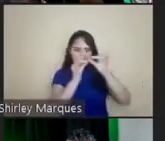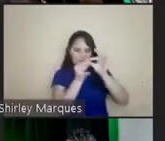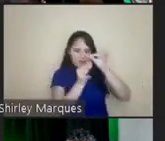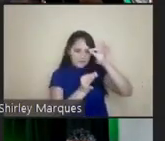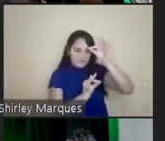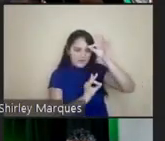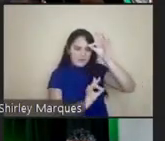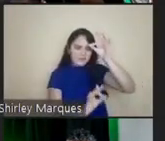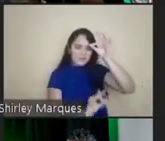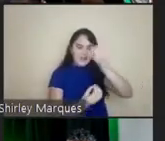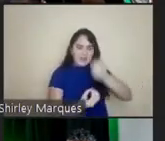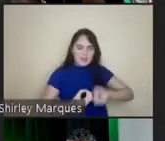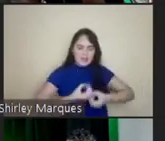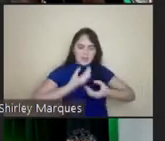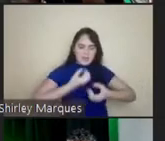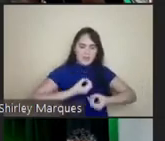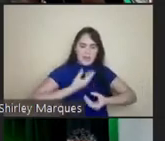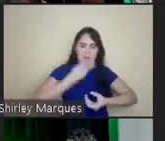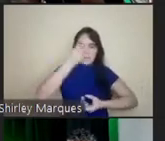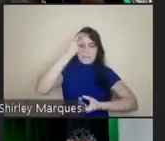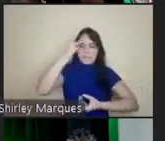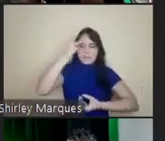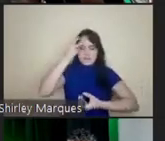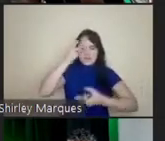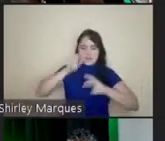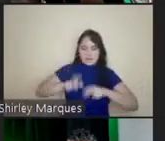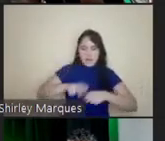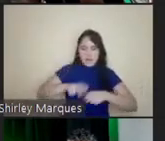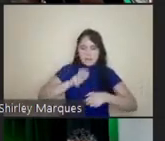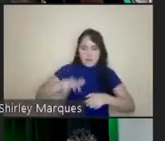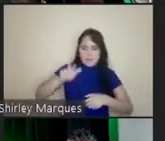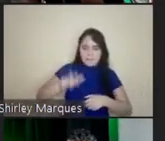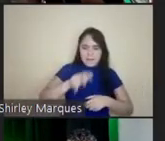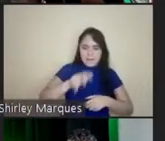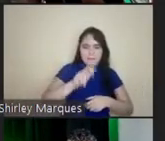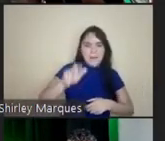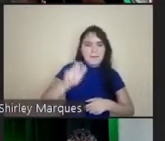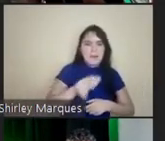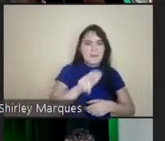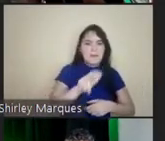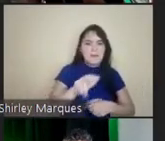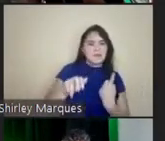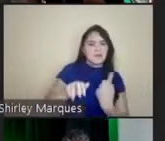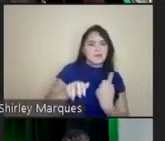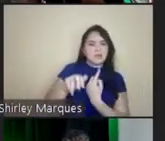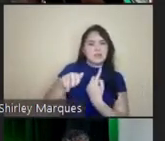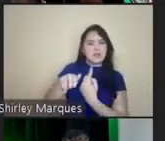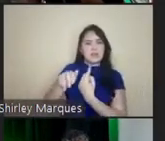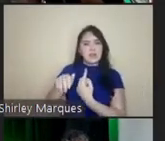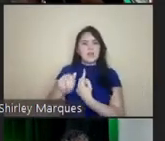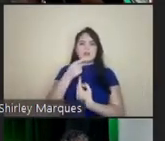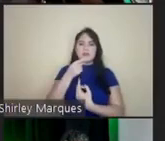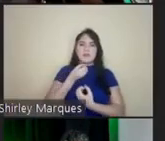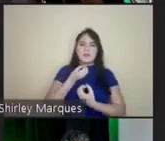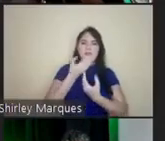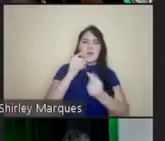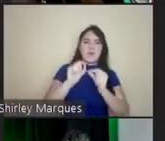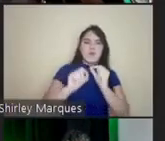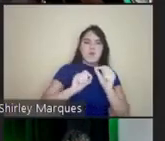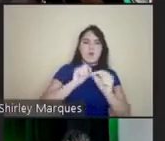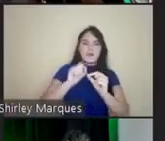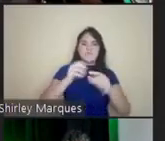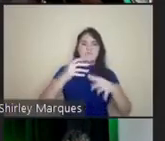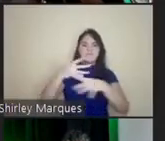que andam sem par, em versos que dizem dos cosmopolitismos das maneiras, em versos que dizem